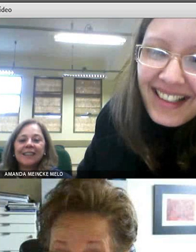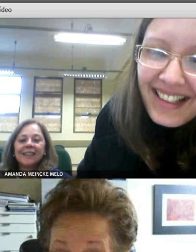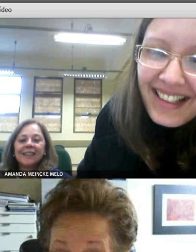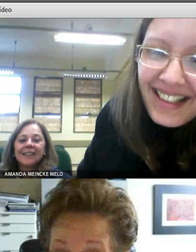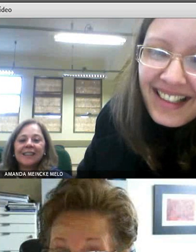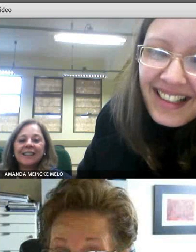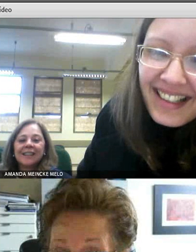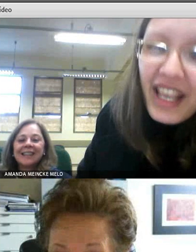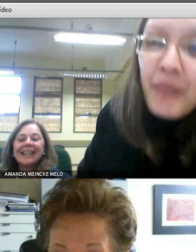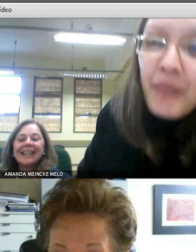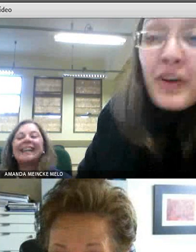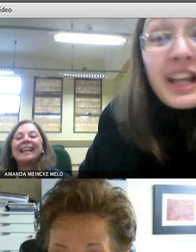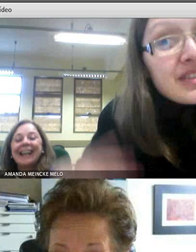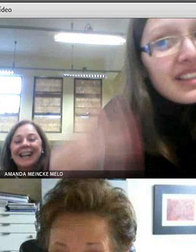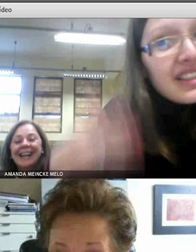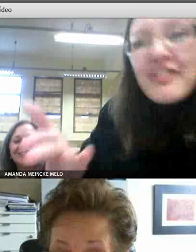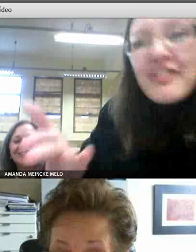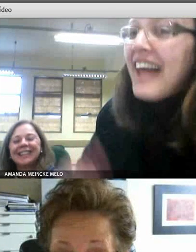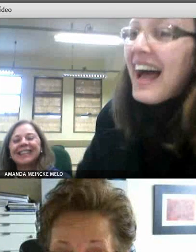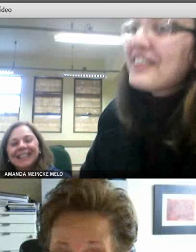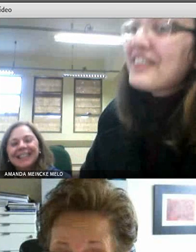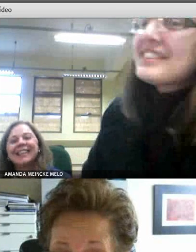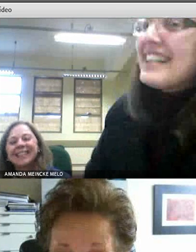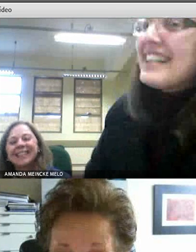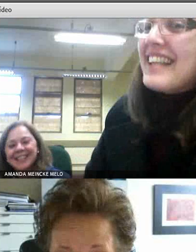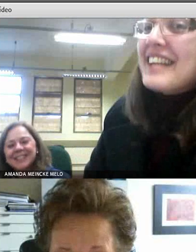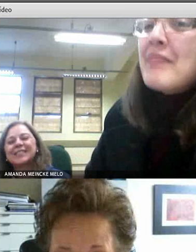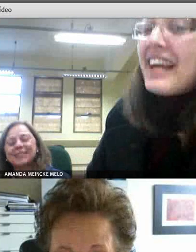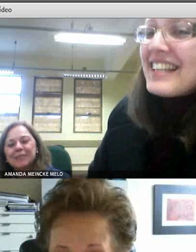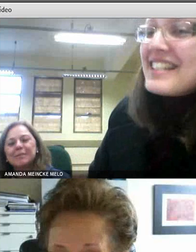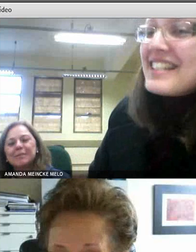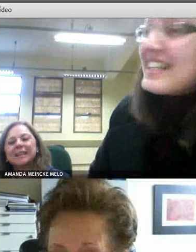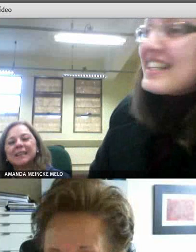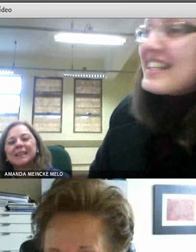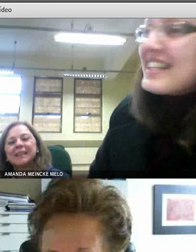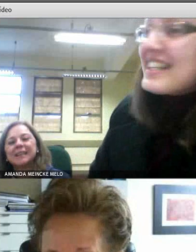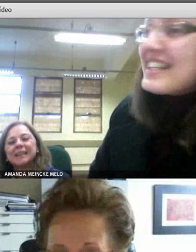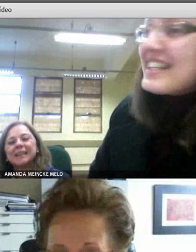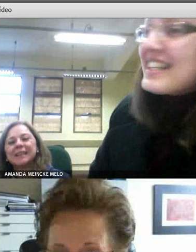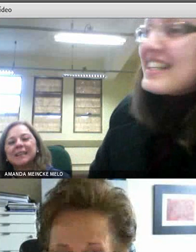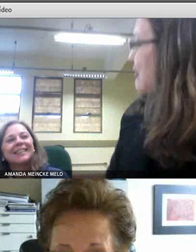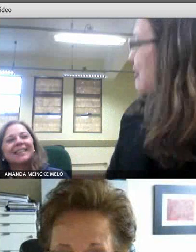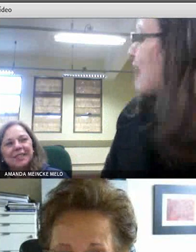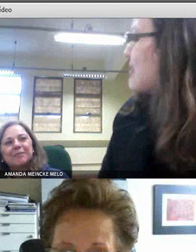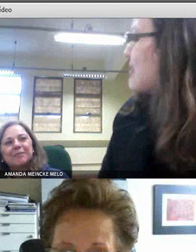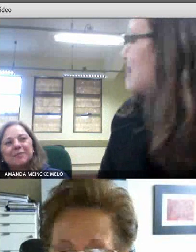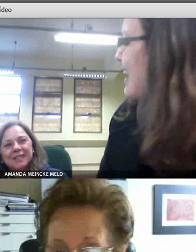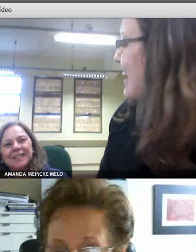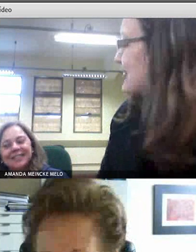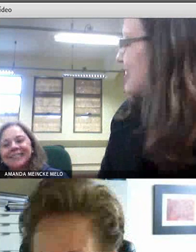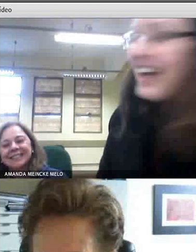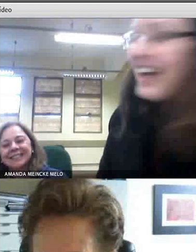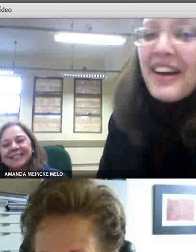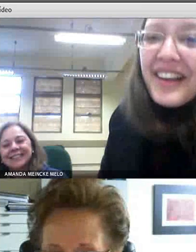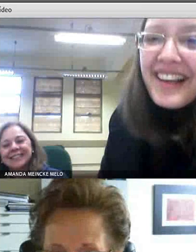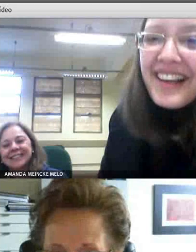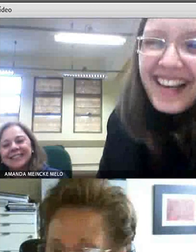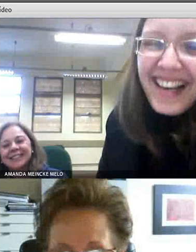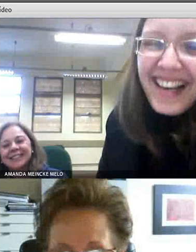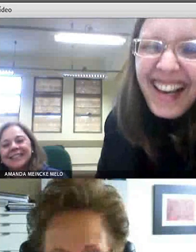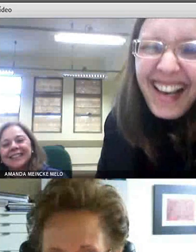Levamos horas viajando pela e podemos estrada. Lhe convidar, não, com certeza. A Maria sentar Cristina aqui, pode com vocês, né, enviar. A gente e-mail. Se ama, a gente se